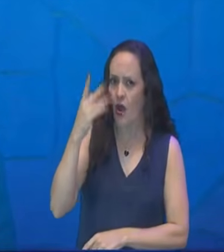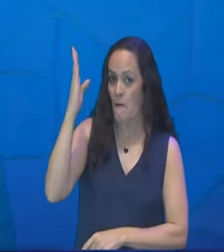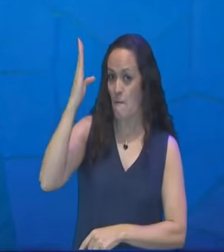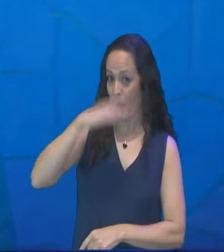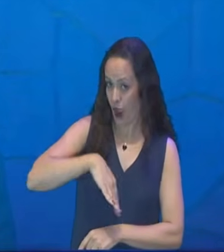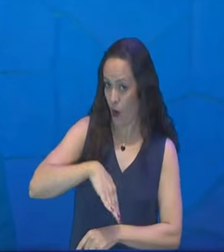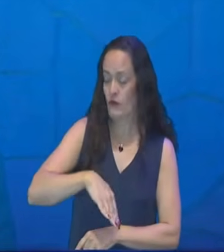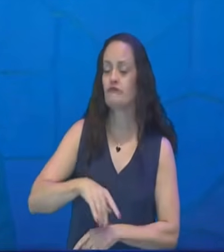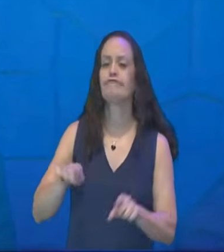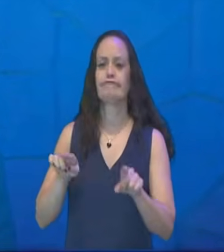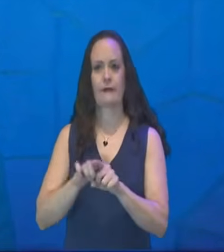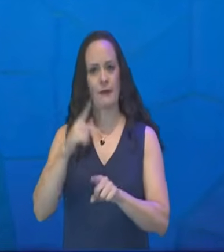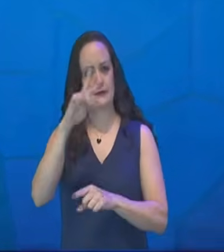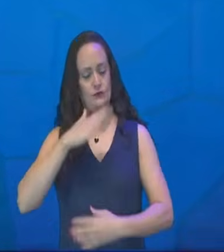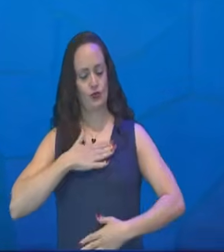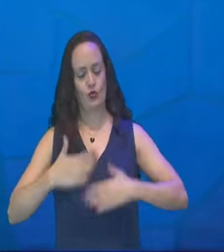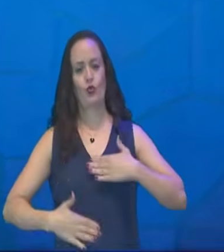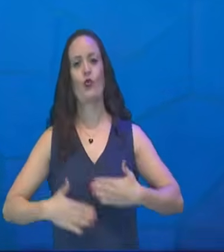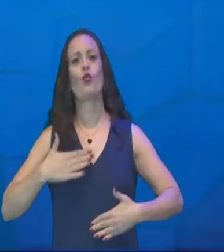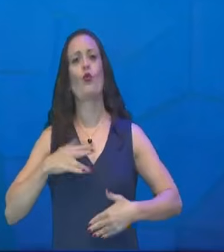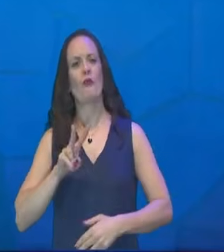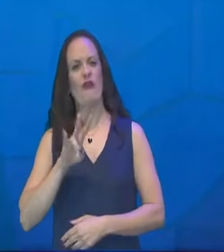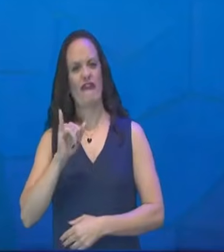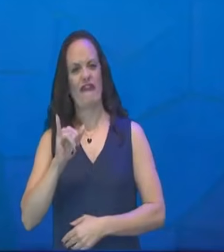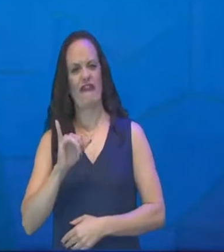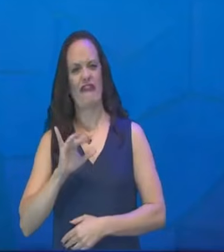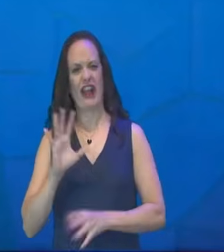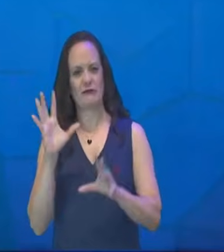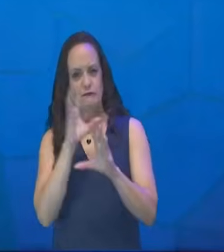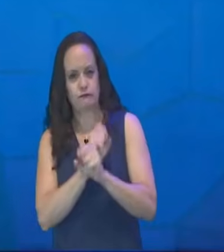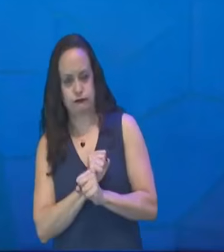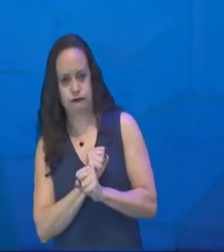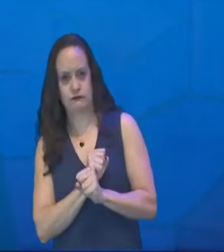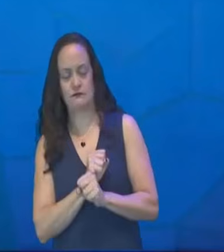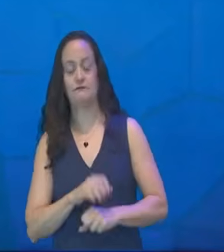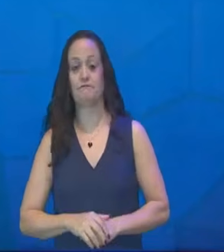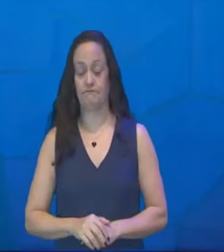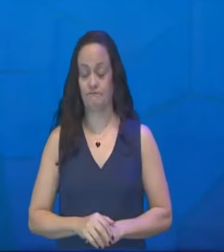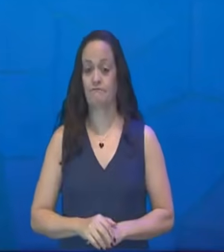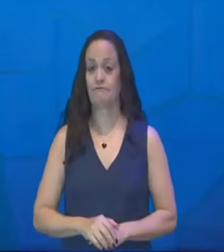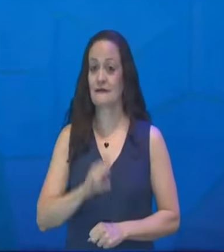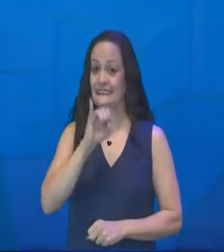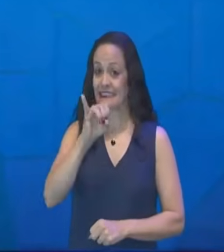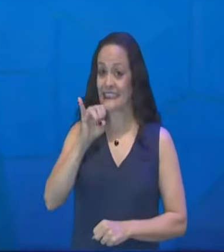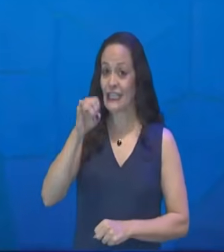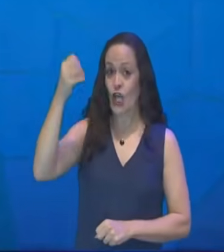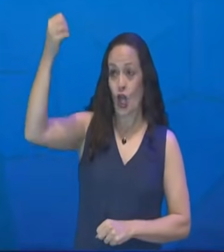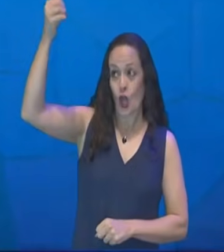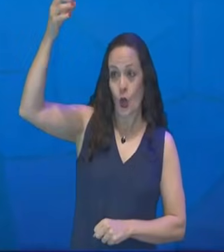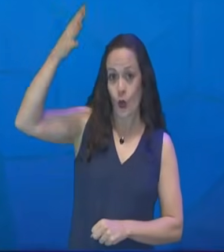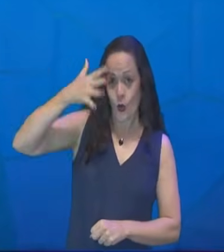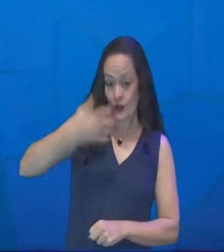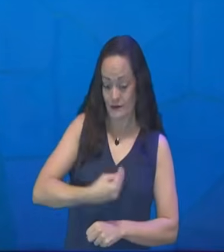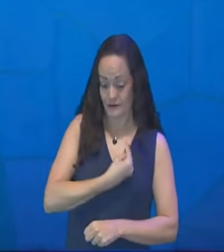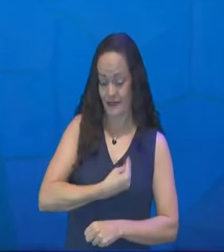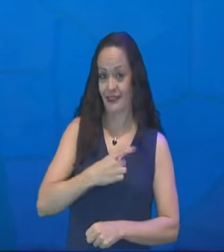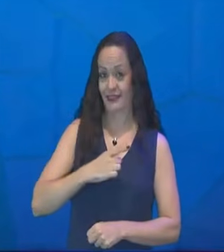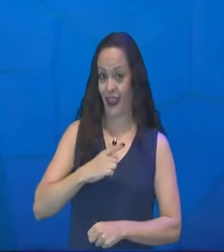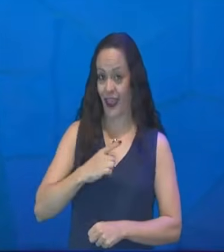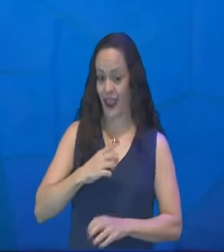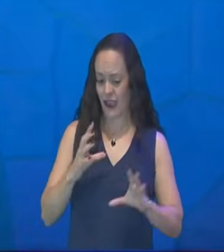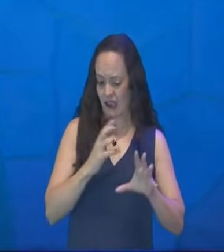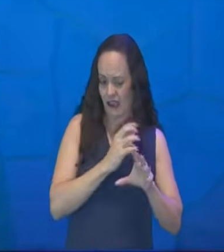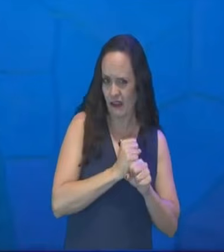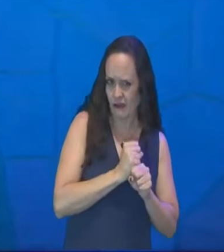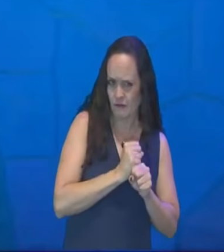maus, todo o seu corpo estará em trevas. Portanto, se a luz que existe em vocês são